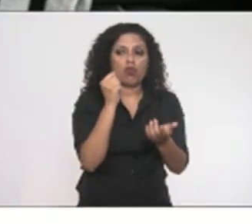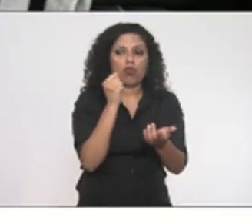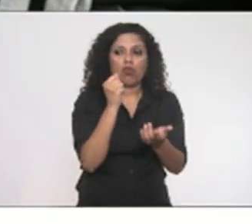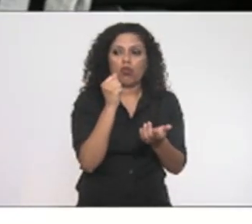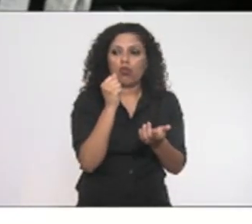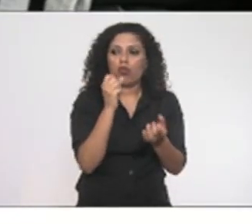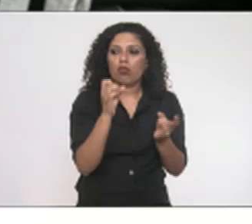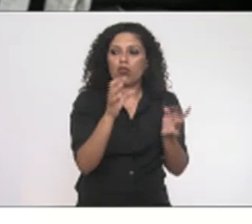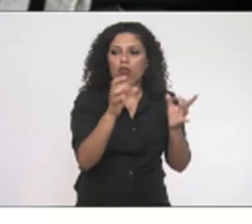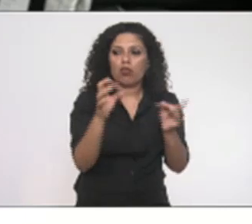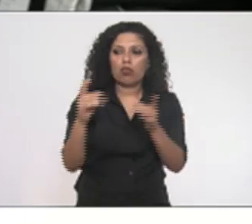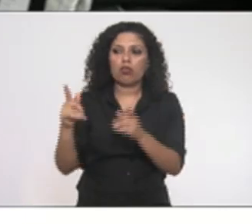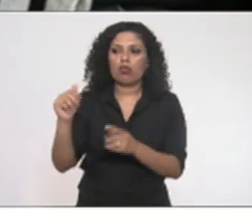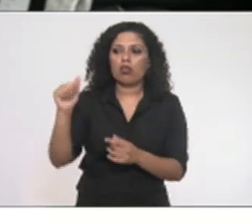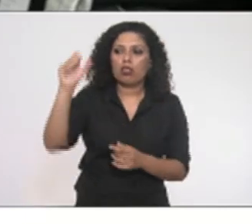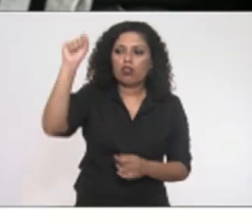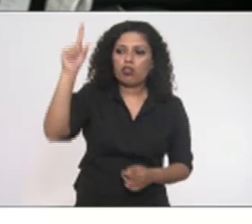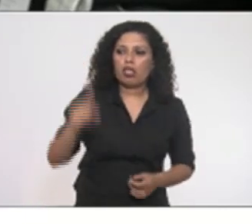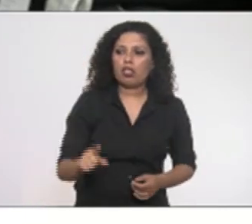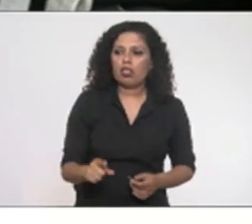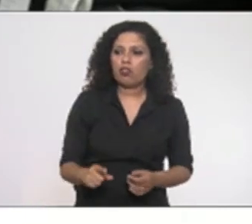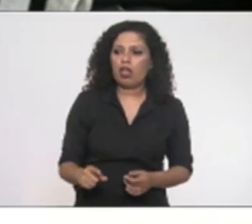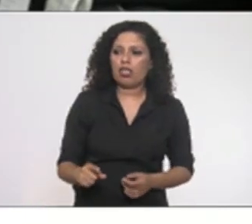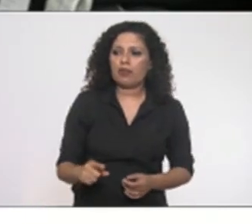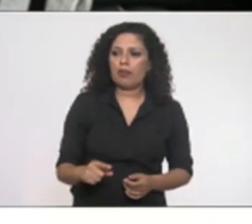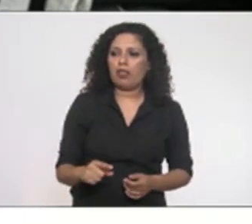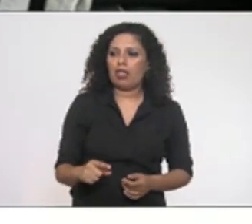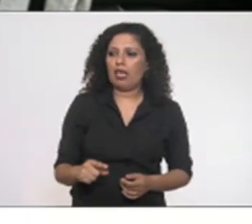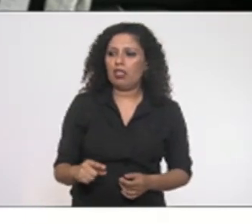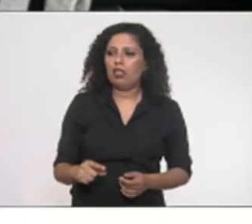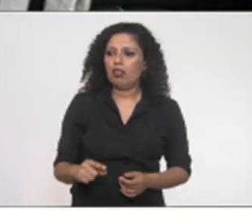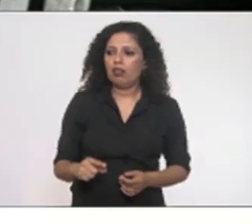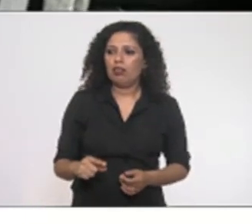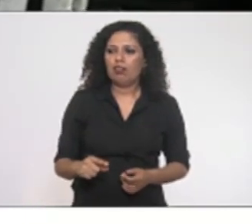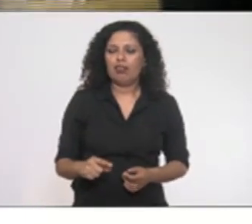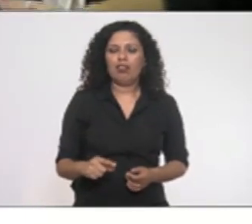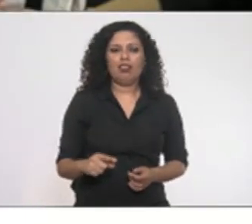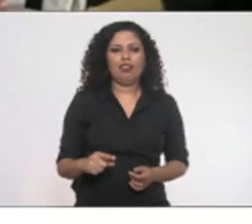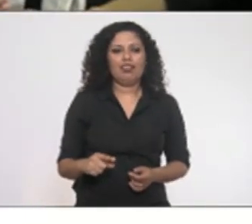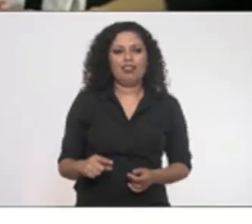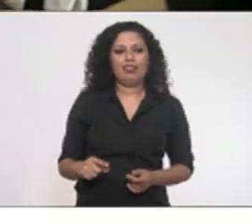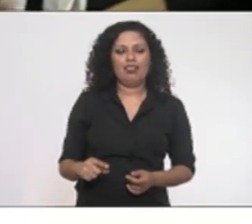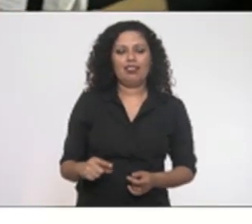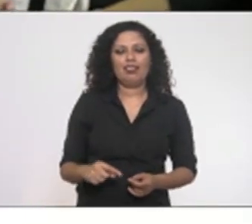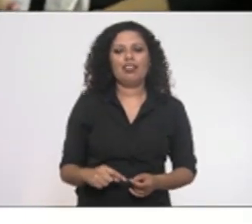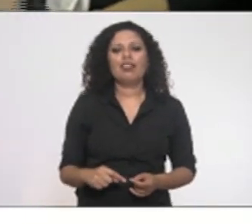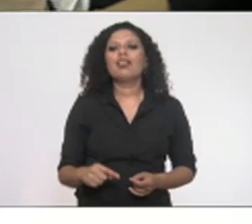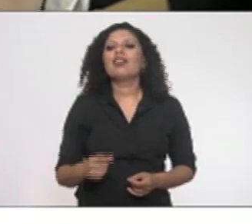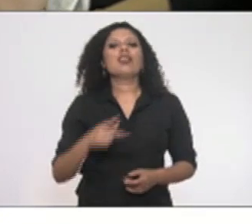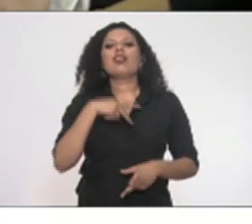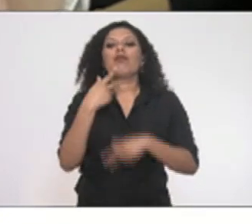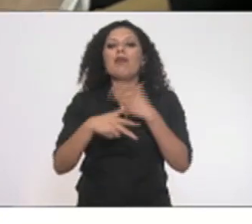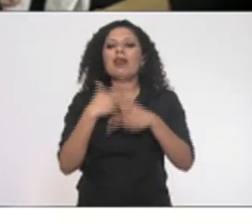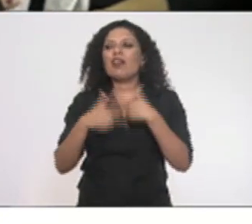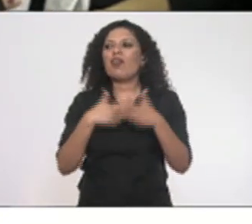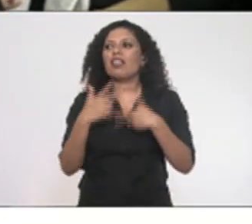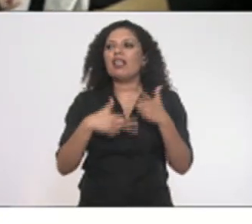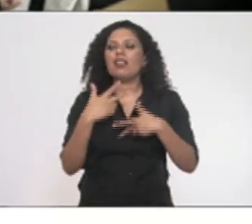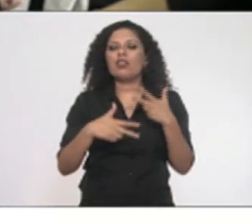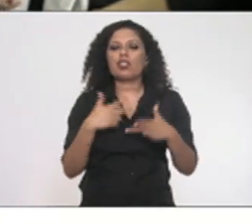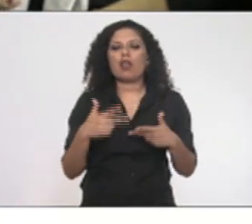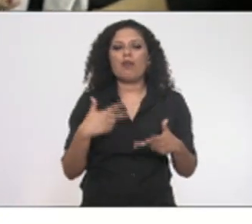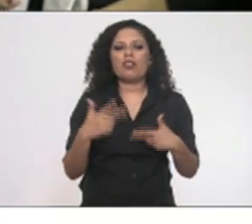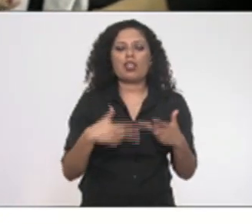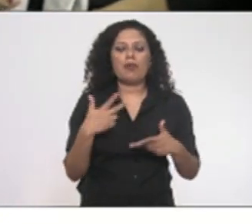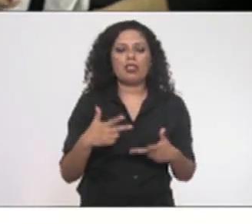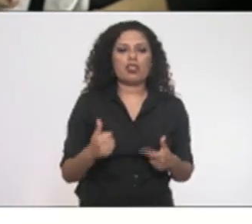comprar da distribuidora. Com isso, a gente também acredita que, primeiro, se a gente publicar do Estado do Rio, o preço for diferente do Estado de São Paulo, o